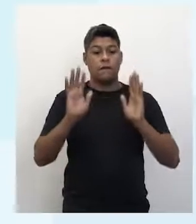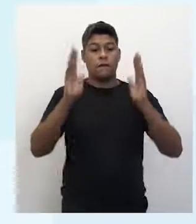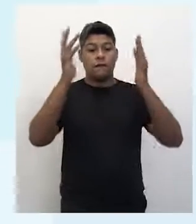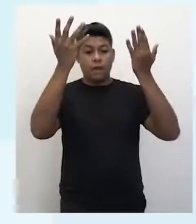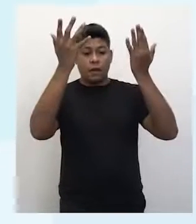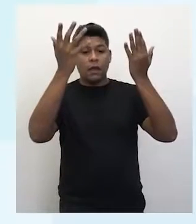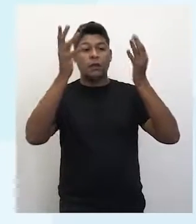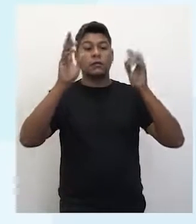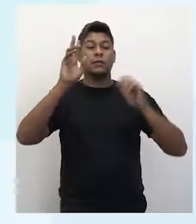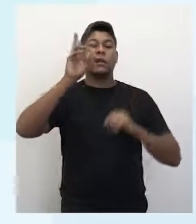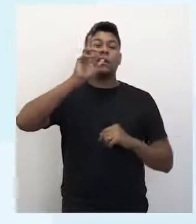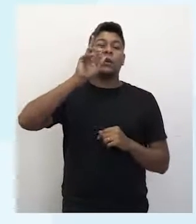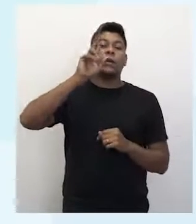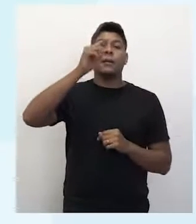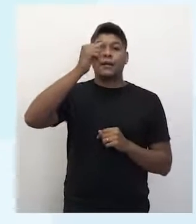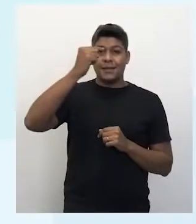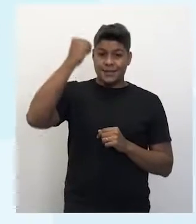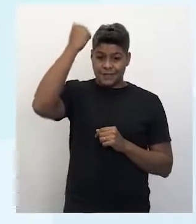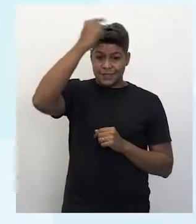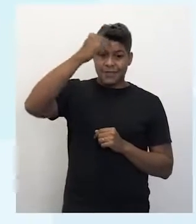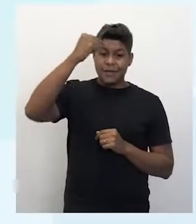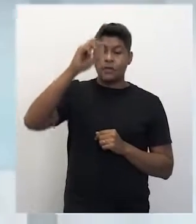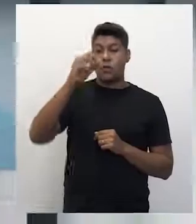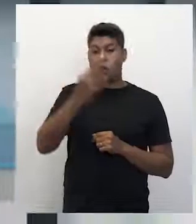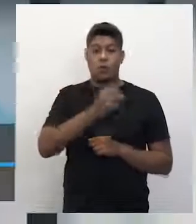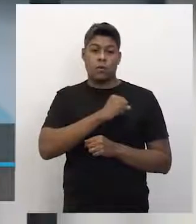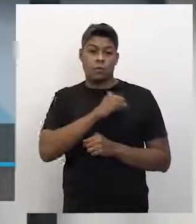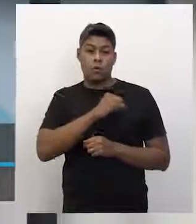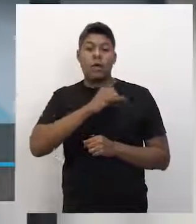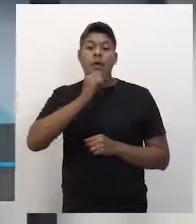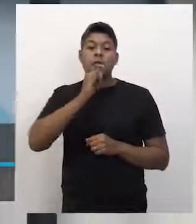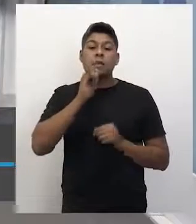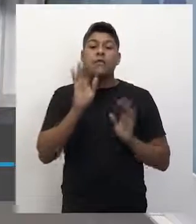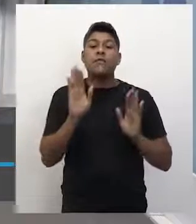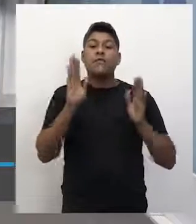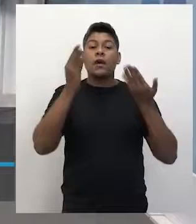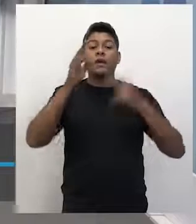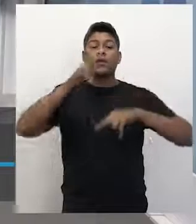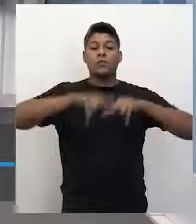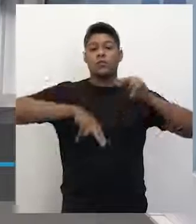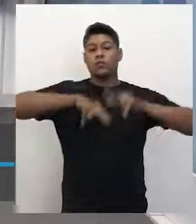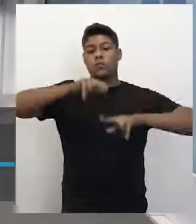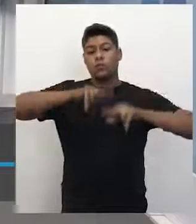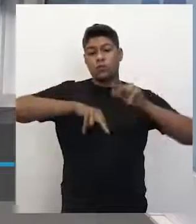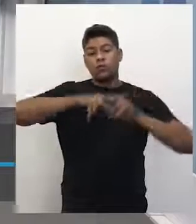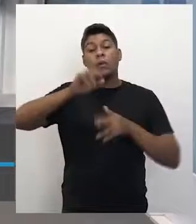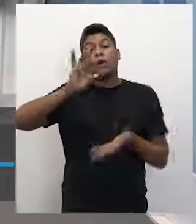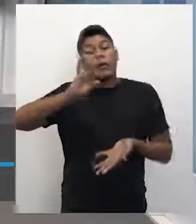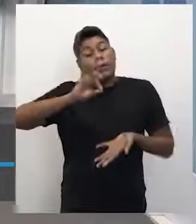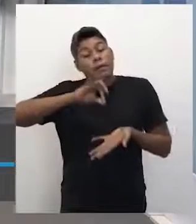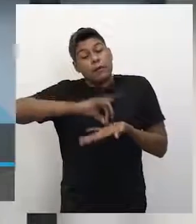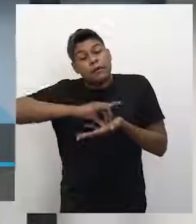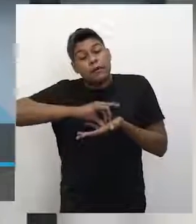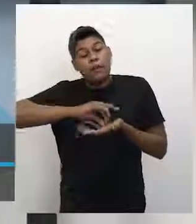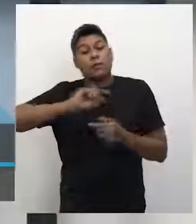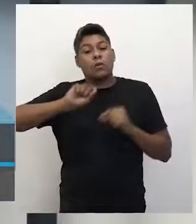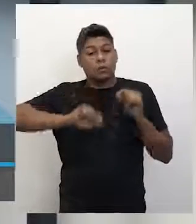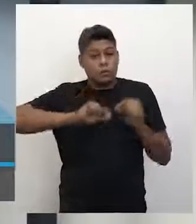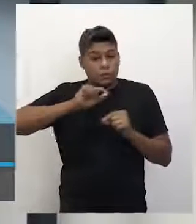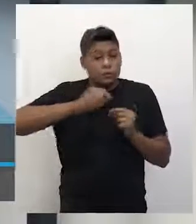em homenagem a santo ou comemorações religiosas, como, por exemplo, a festa junina, né, professor? Que, na Isso. verdade,